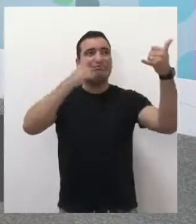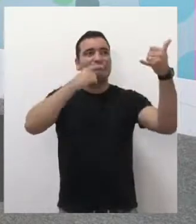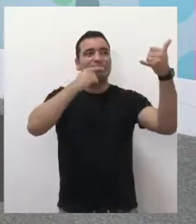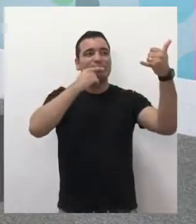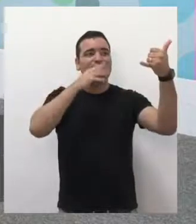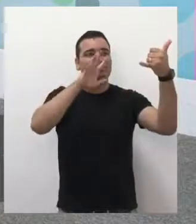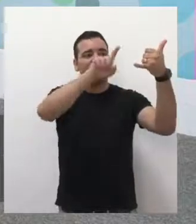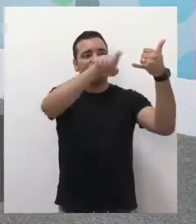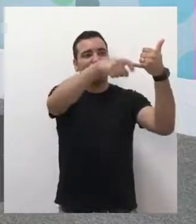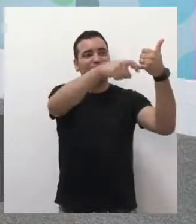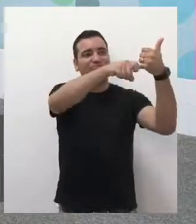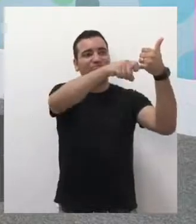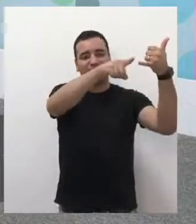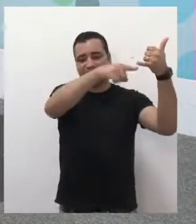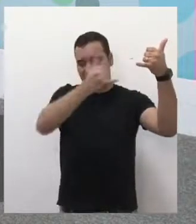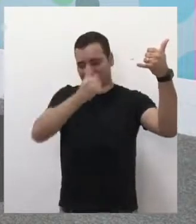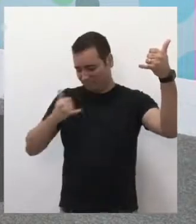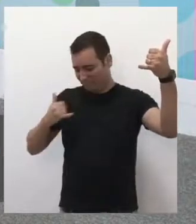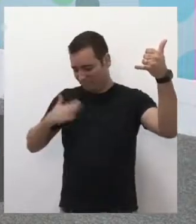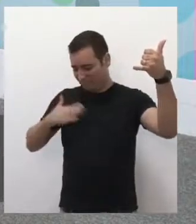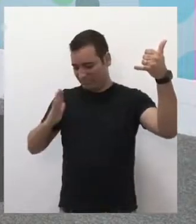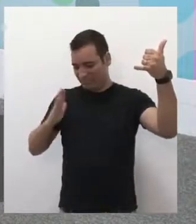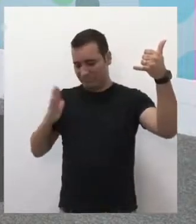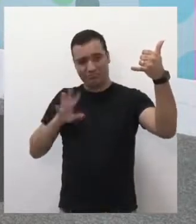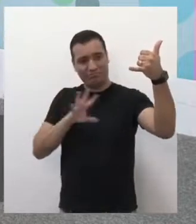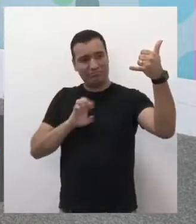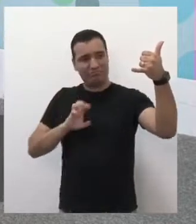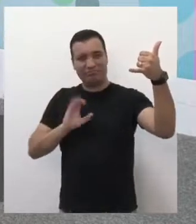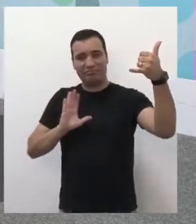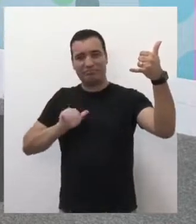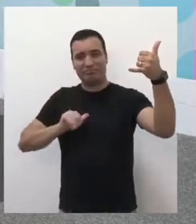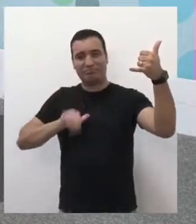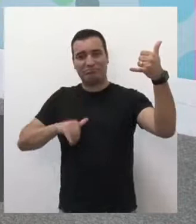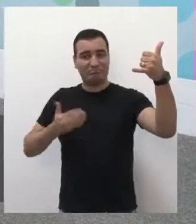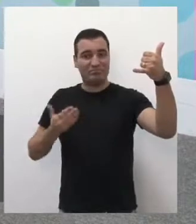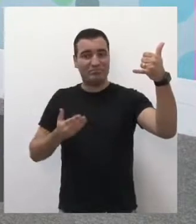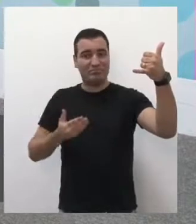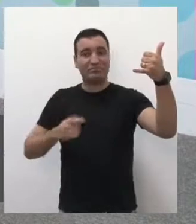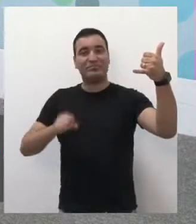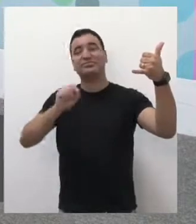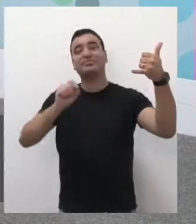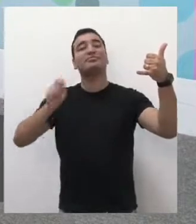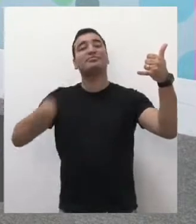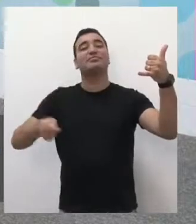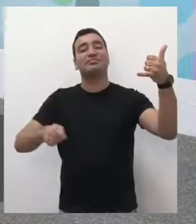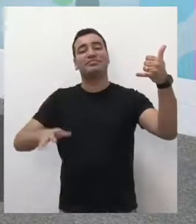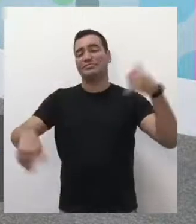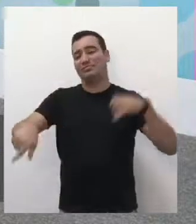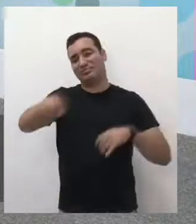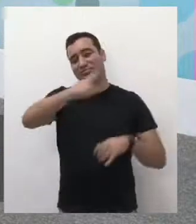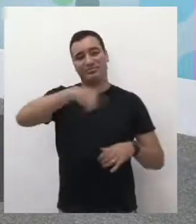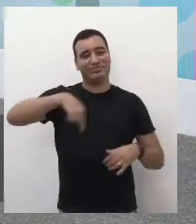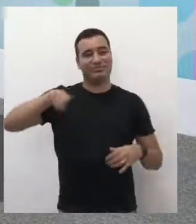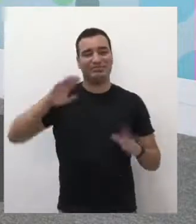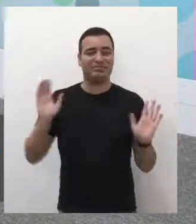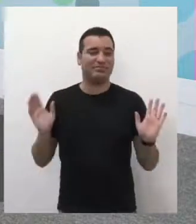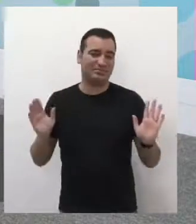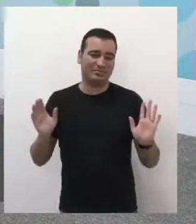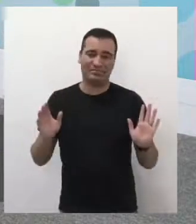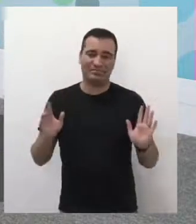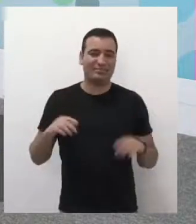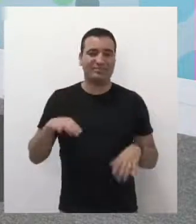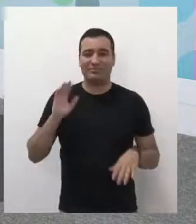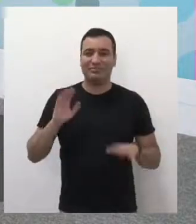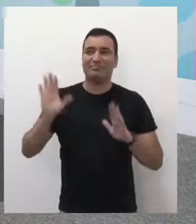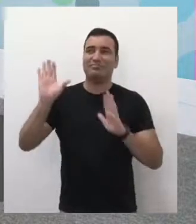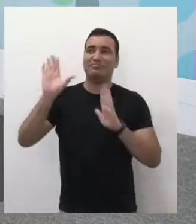prejuízo. Nunca. O governo não vai ter prejuízo. Vai vir para conta nossa aqui. Cada vez que o cara faz um gato, cada vez que o cara